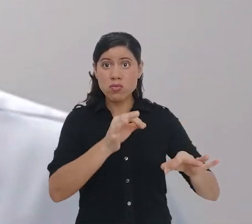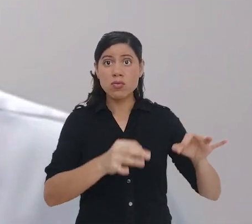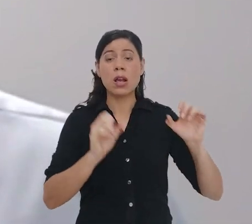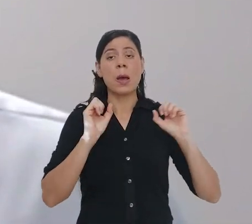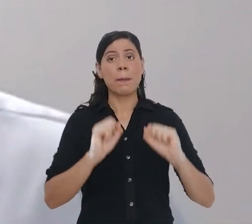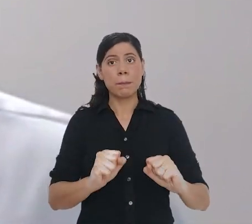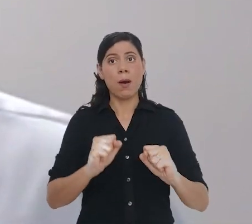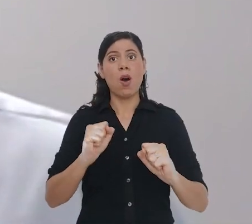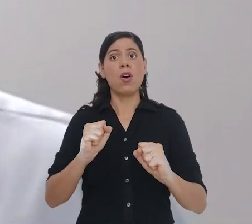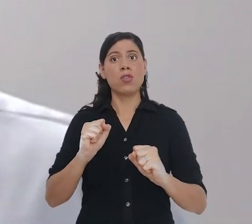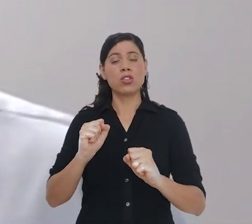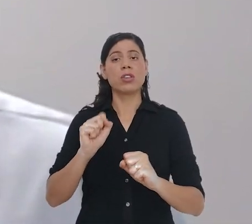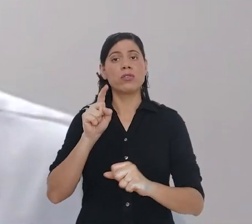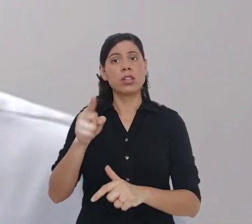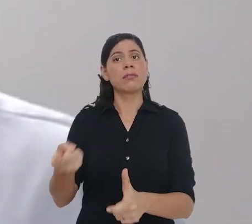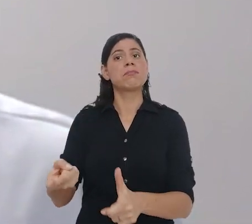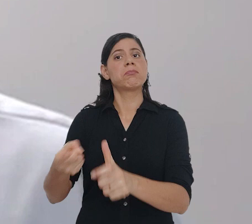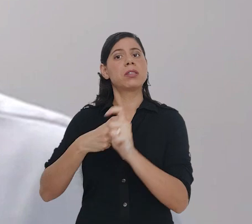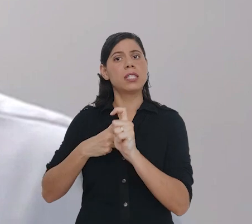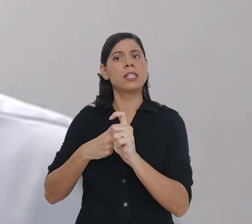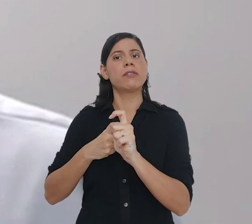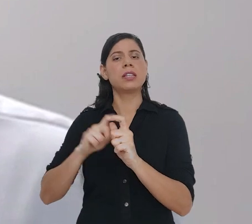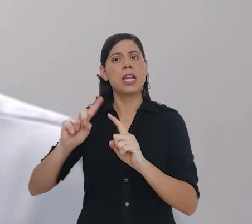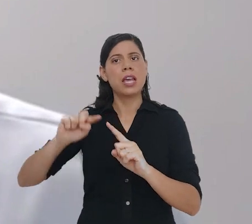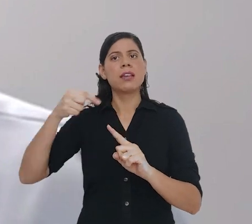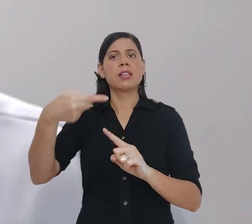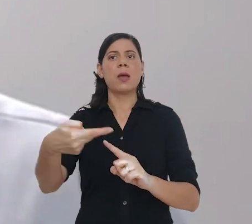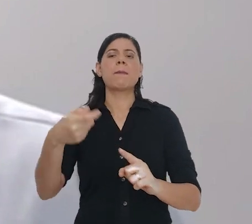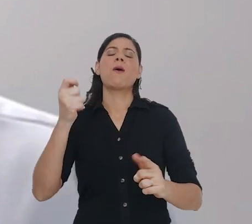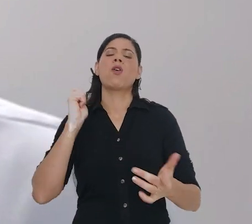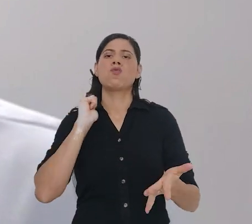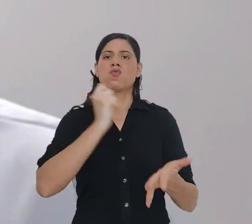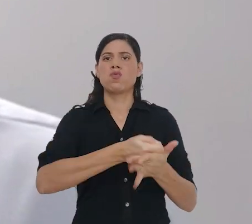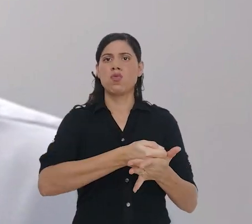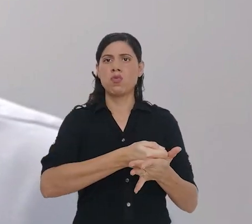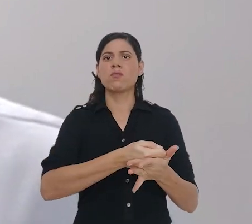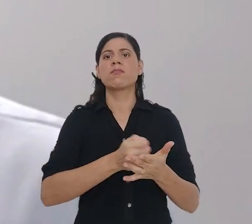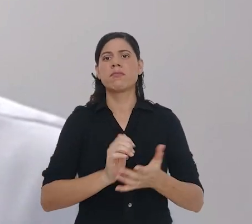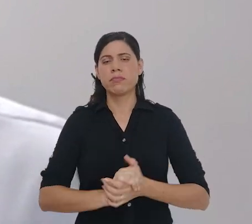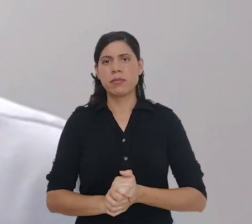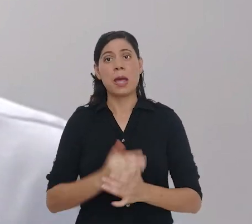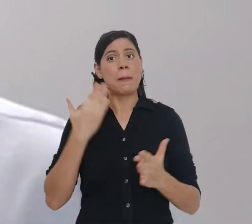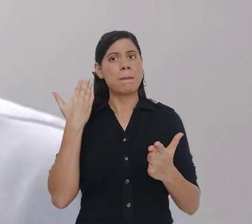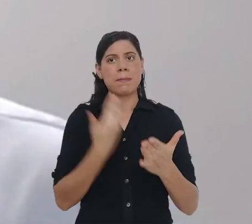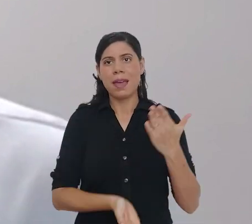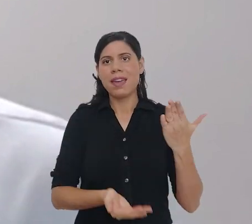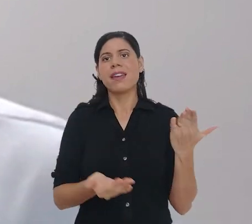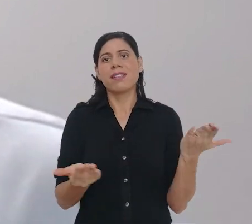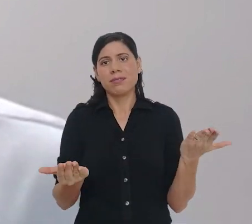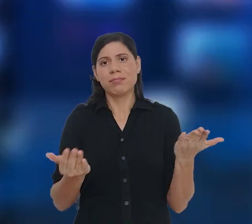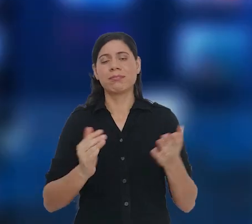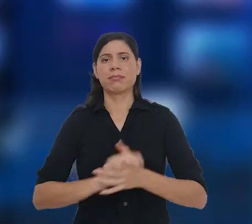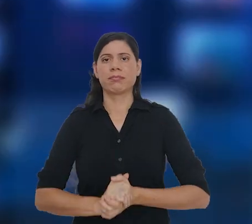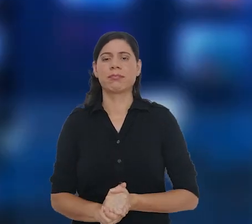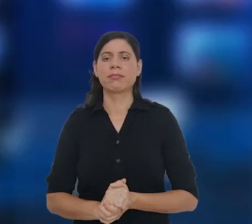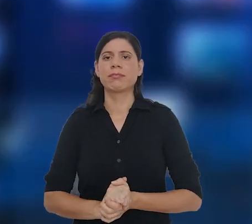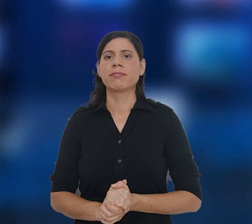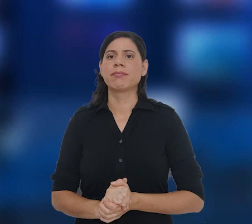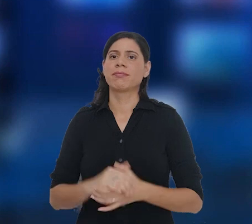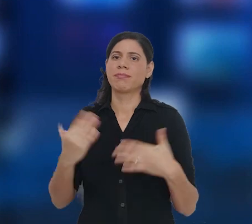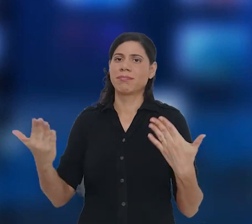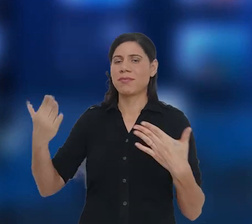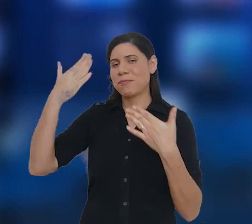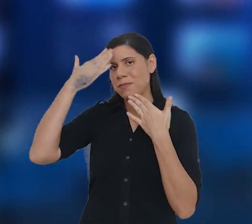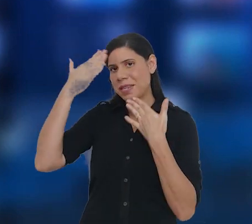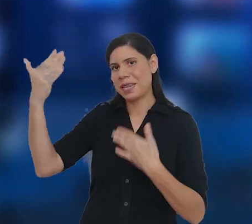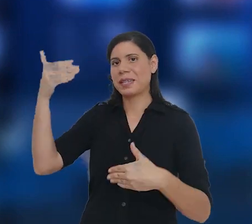na dívida ativa e você pode ser cobrado com uma execução judicial sobre isso e perder tudo aquilo que você pagou. Doutor Léo, muito